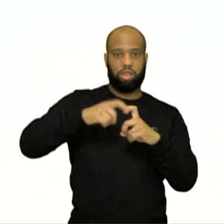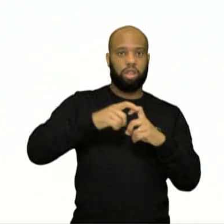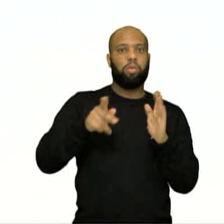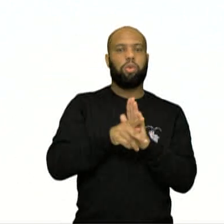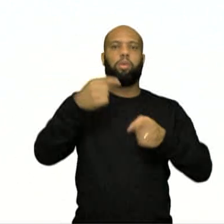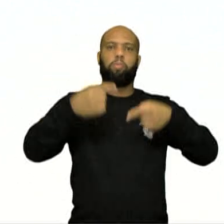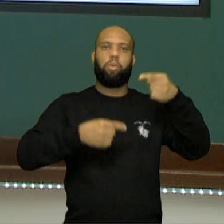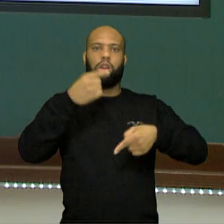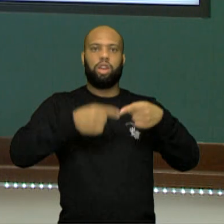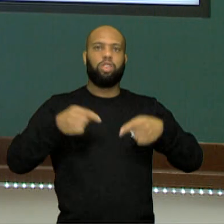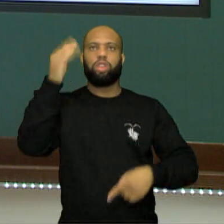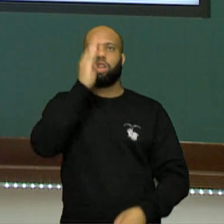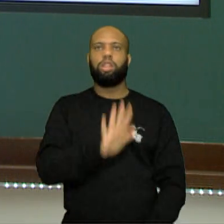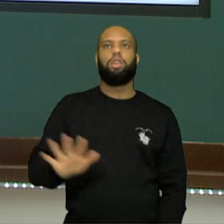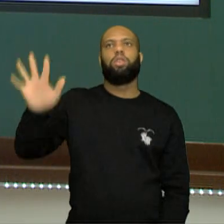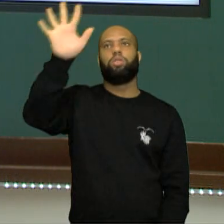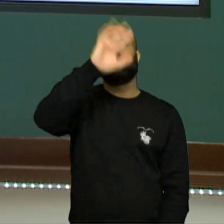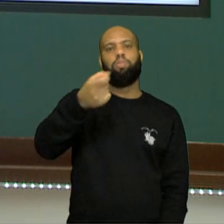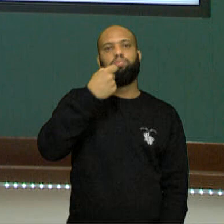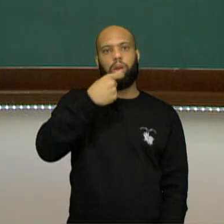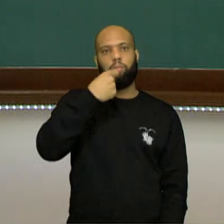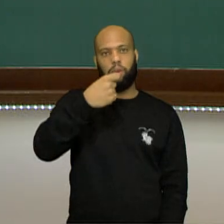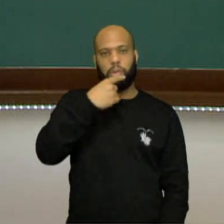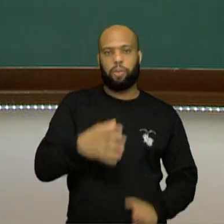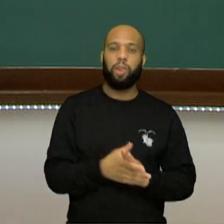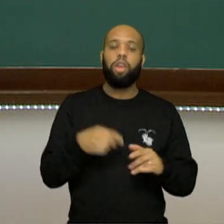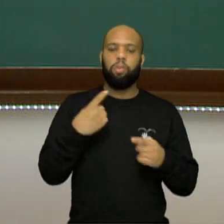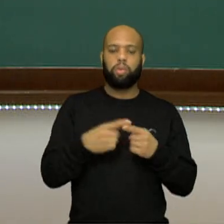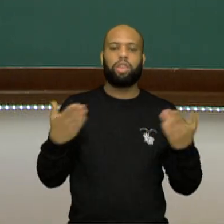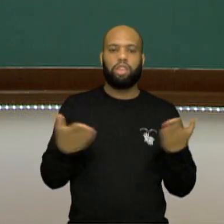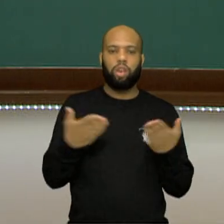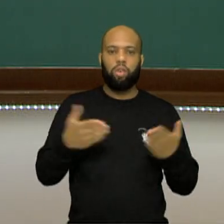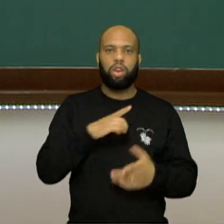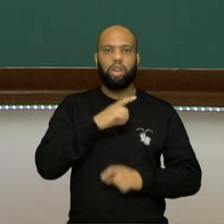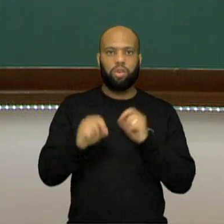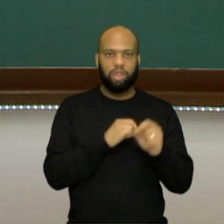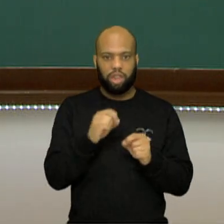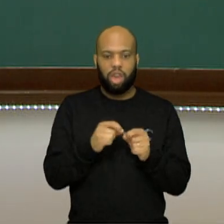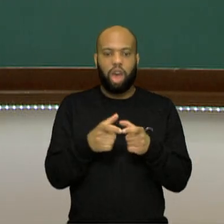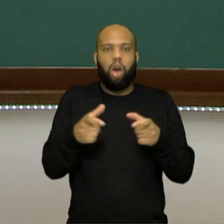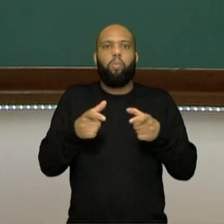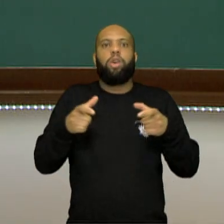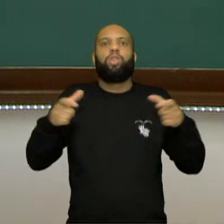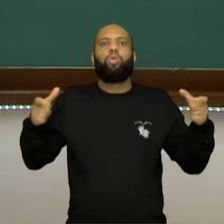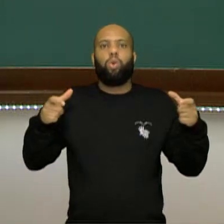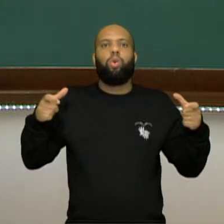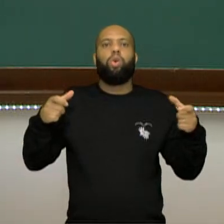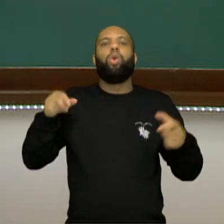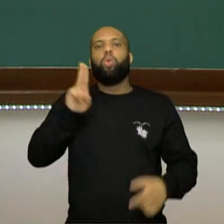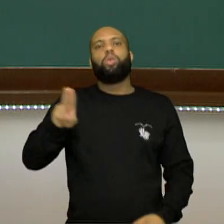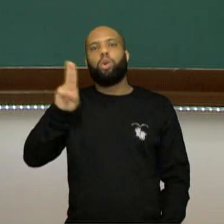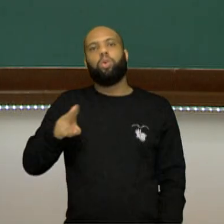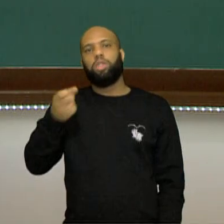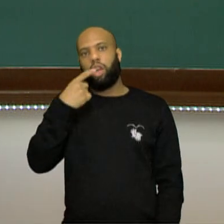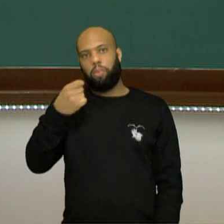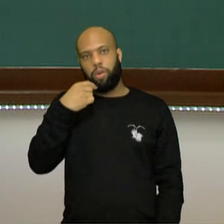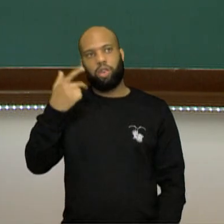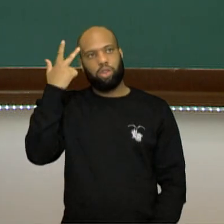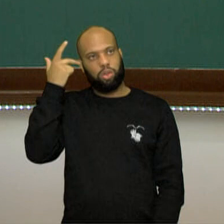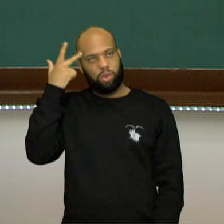nacional de medicamentos, já que a gente tem aumentado cada vez mais o consumo desse tipo de produto